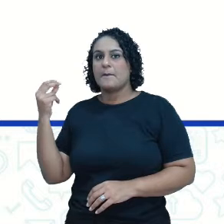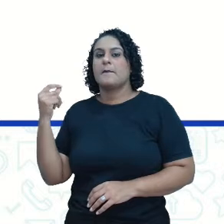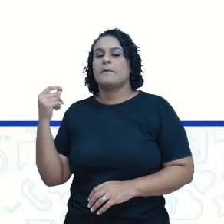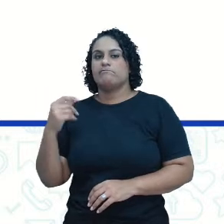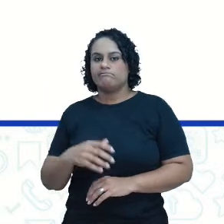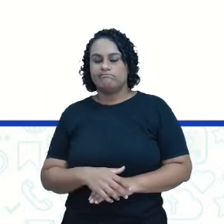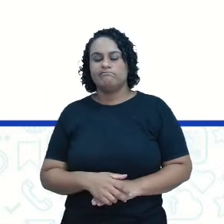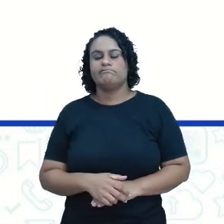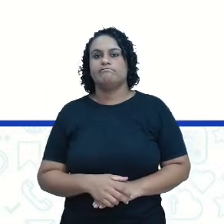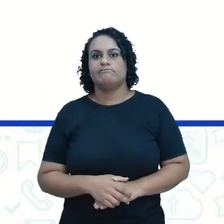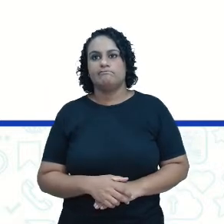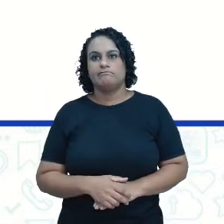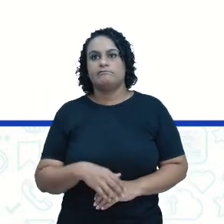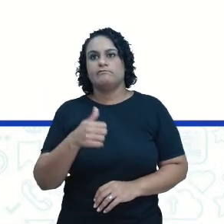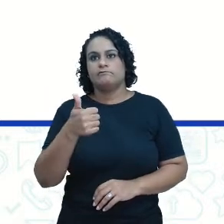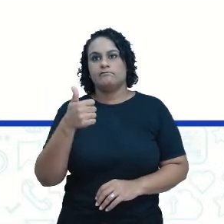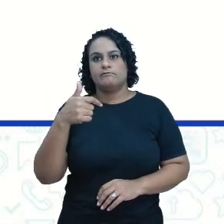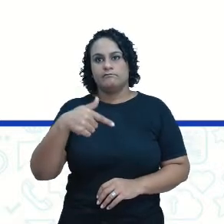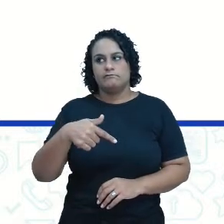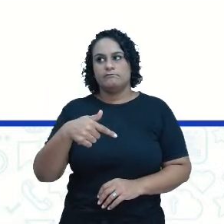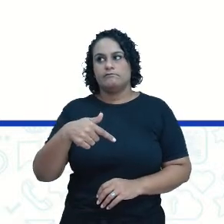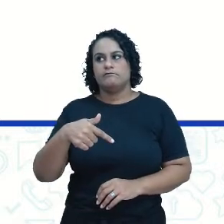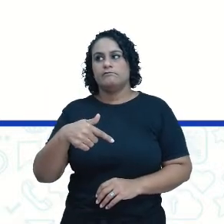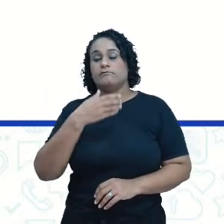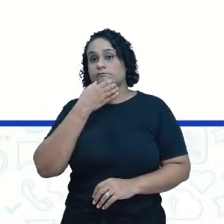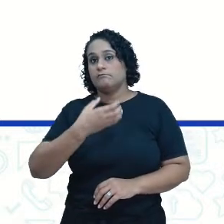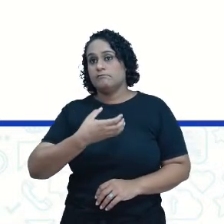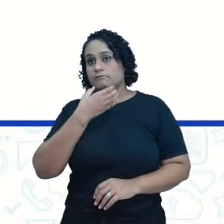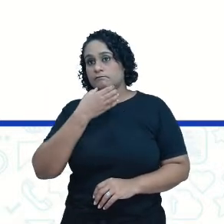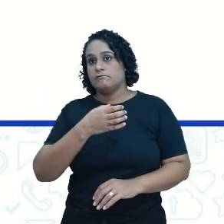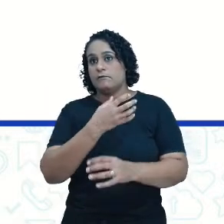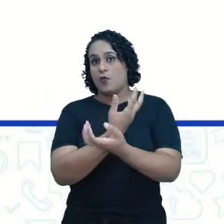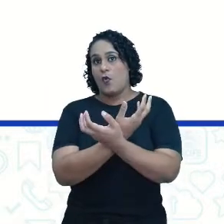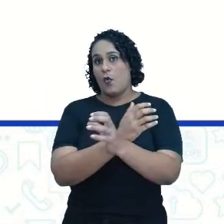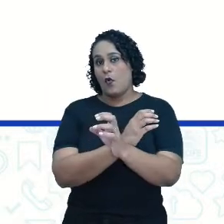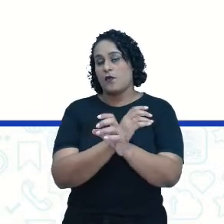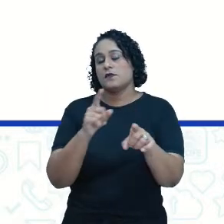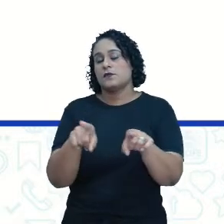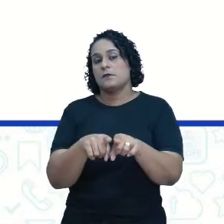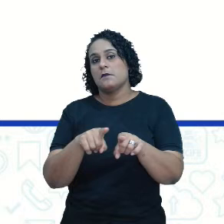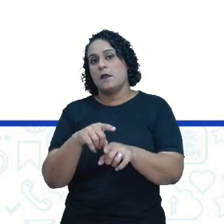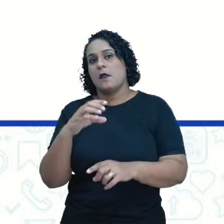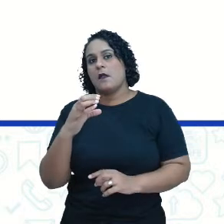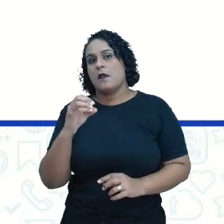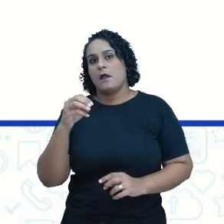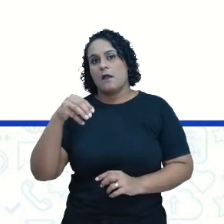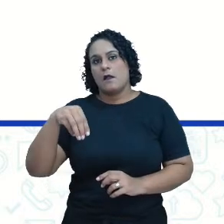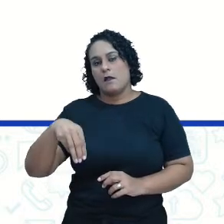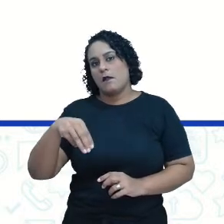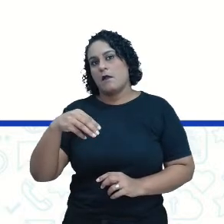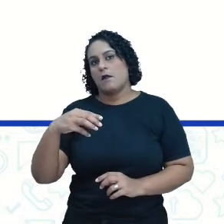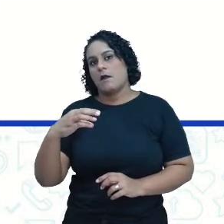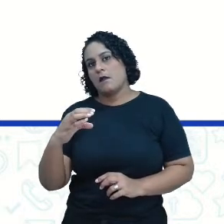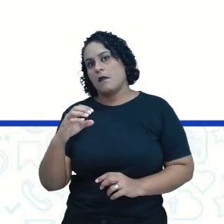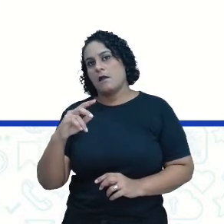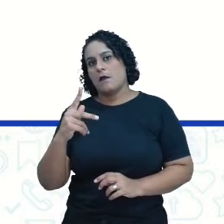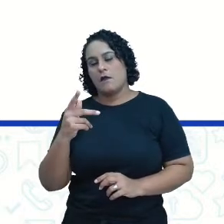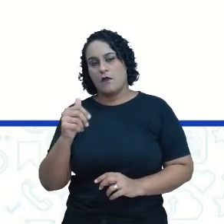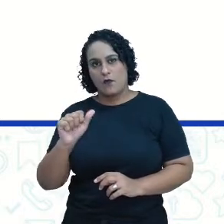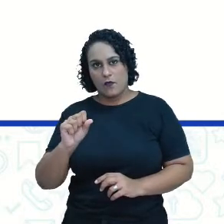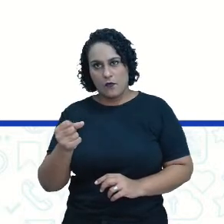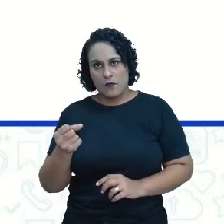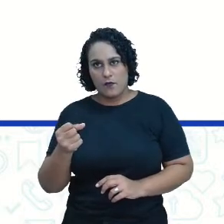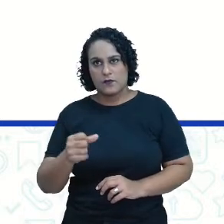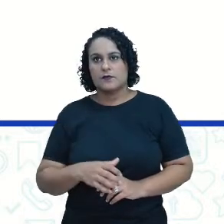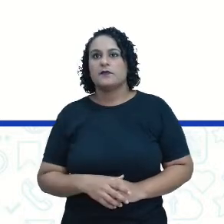calendário cósmico. Dia 17 de dezembro, ossos e conchas. Então, os homens já começaram a achar ossos e conchas,